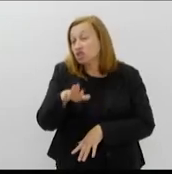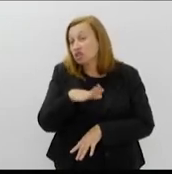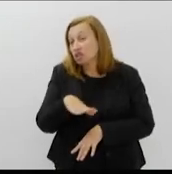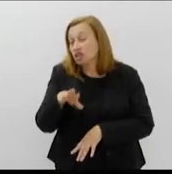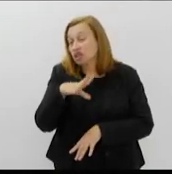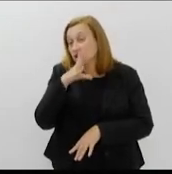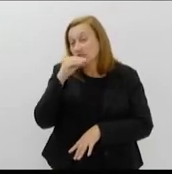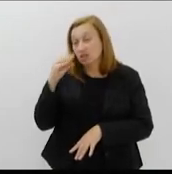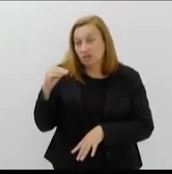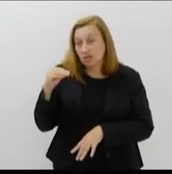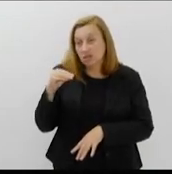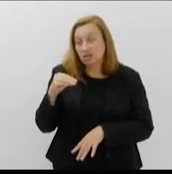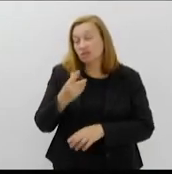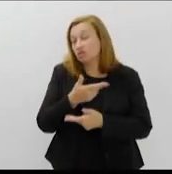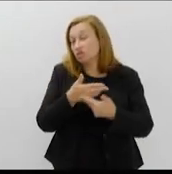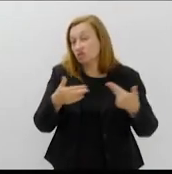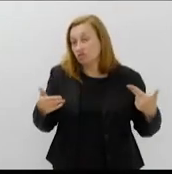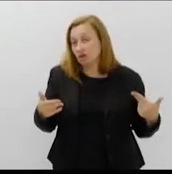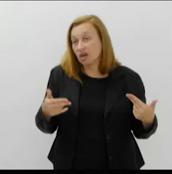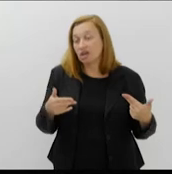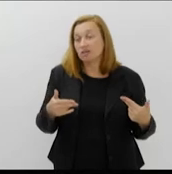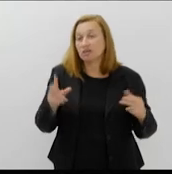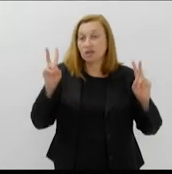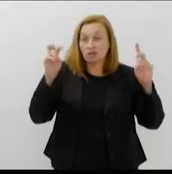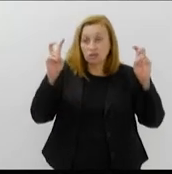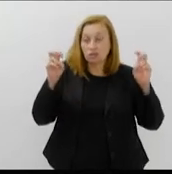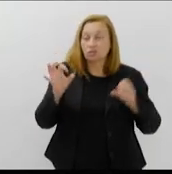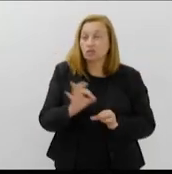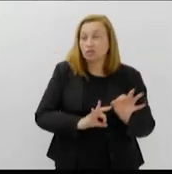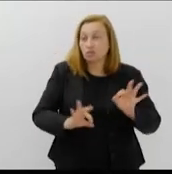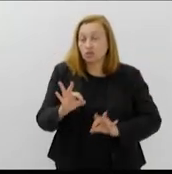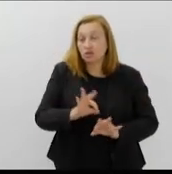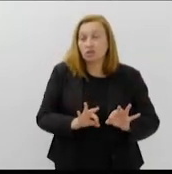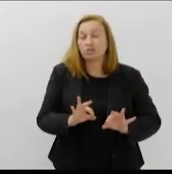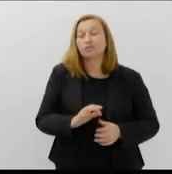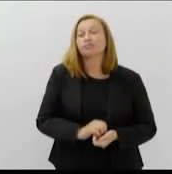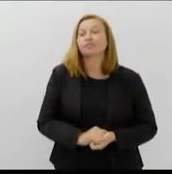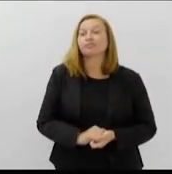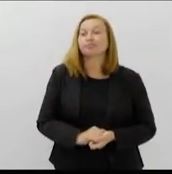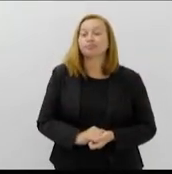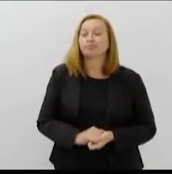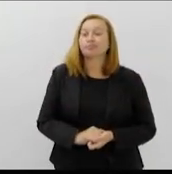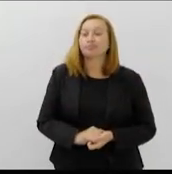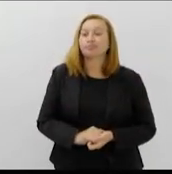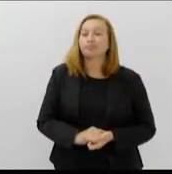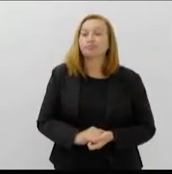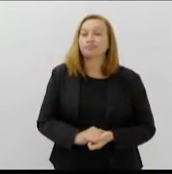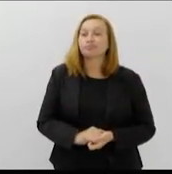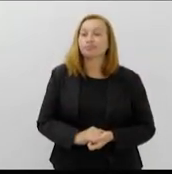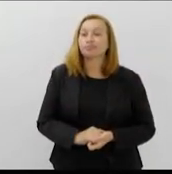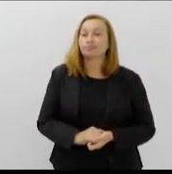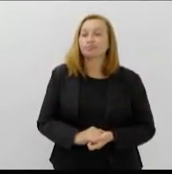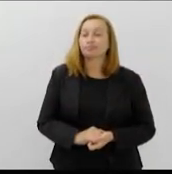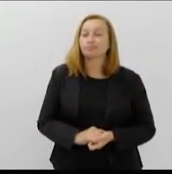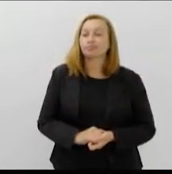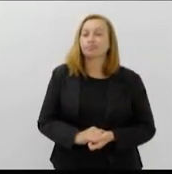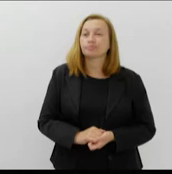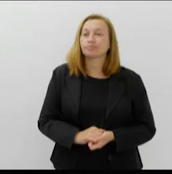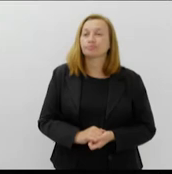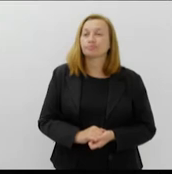e as diretrizes desse programa. E nós temos